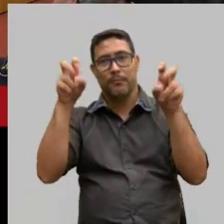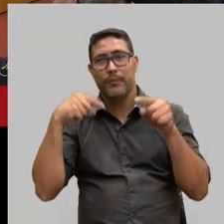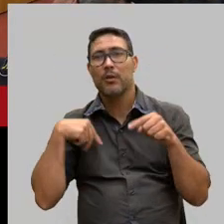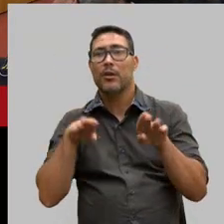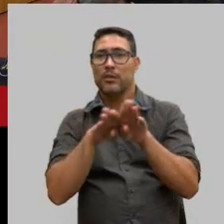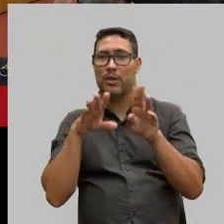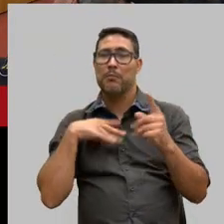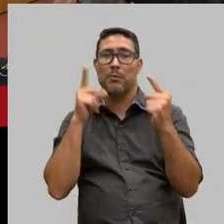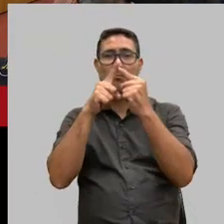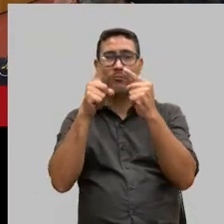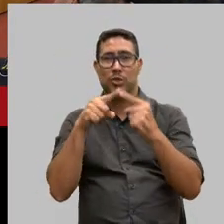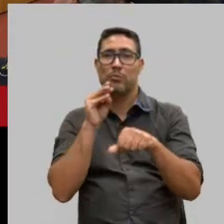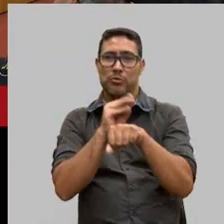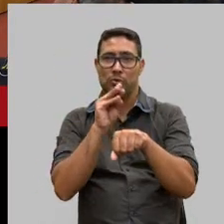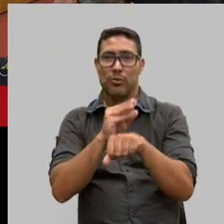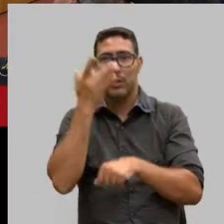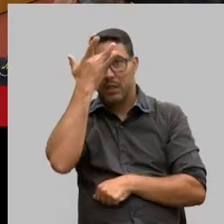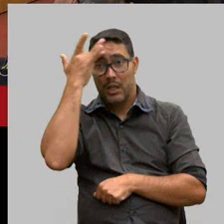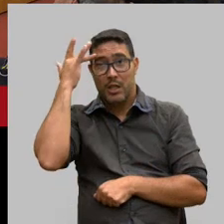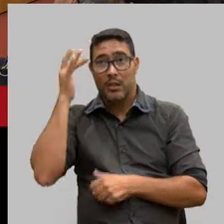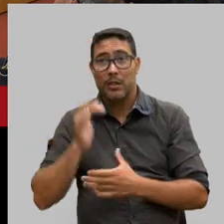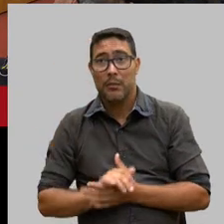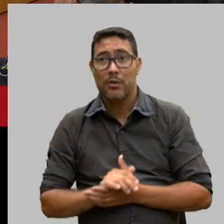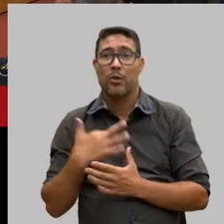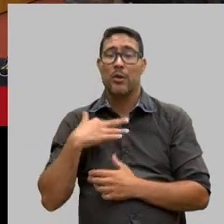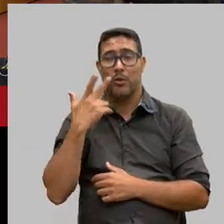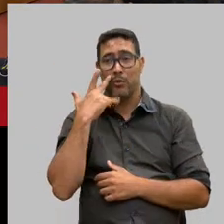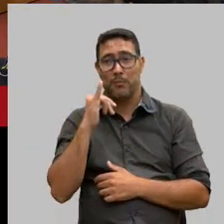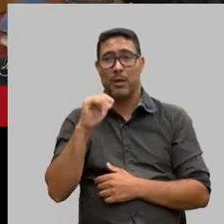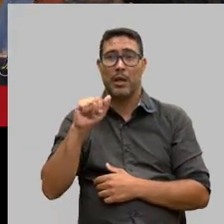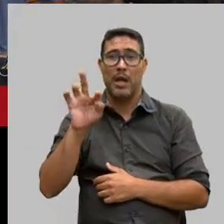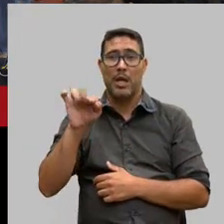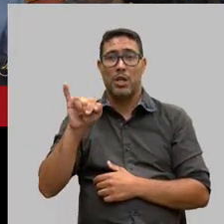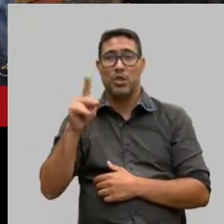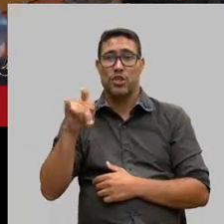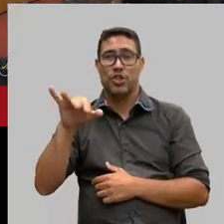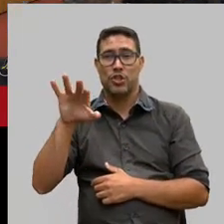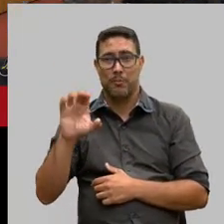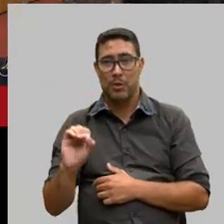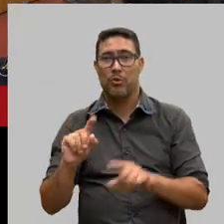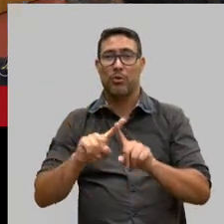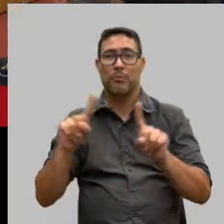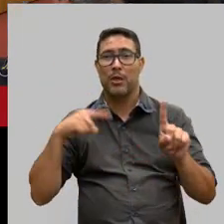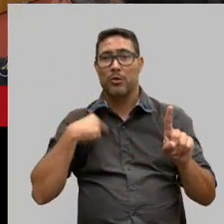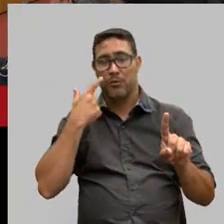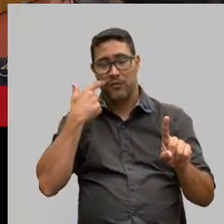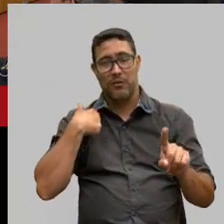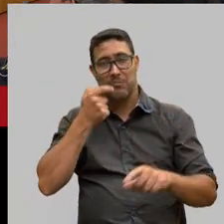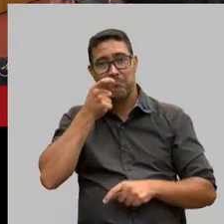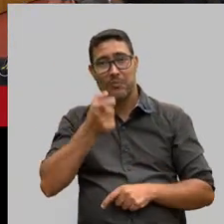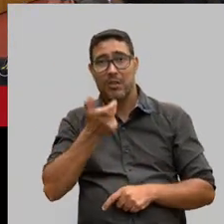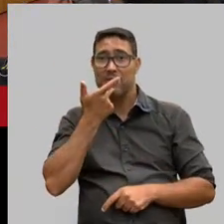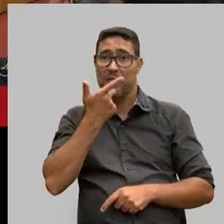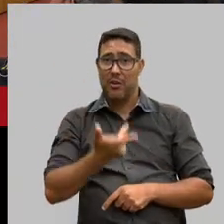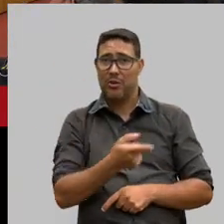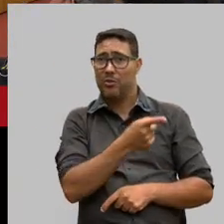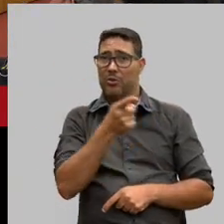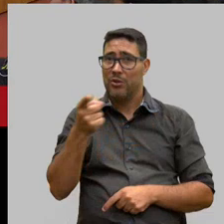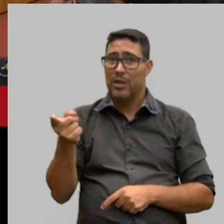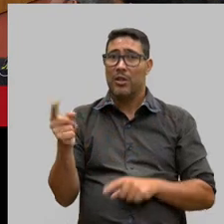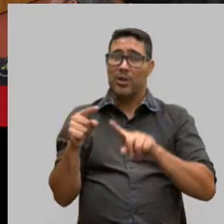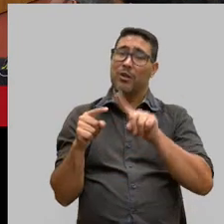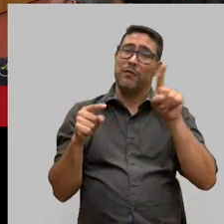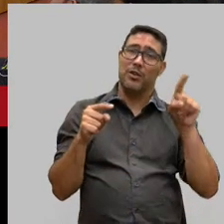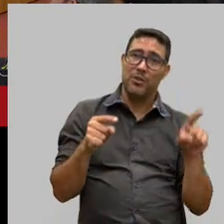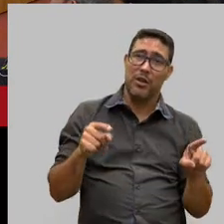pessoas ele como pai atípico né mas uma coisa interessante que eu vi aqui eu olhei vi ele falar eu conheço quando eu olho pro lado